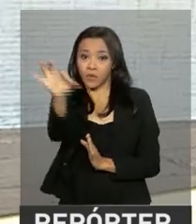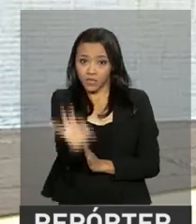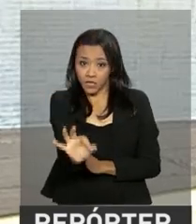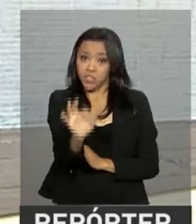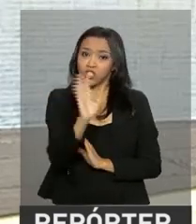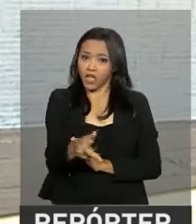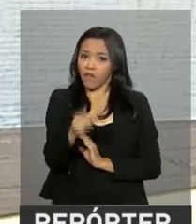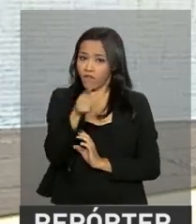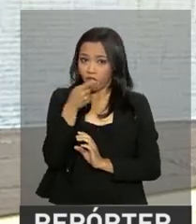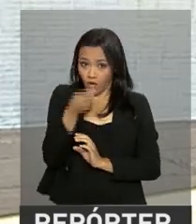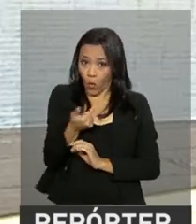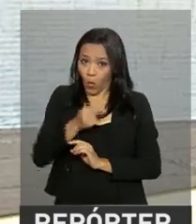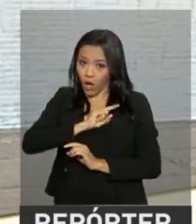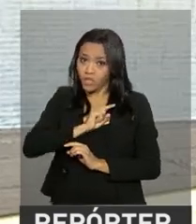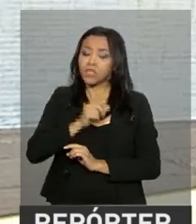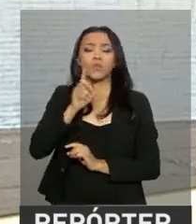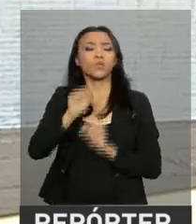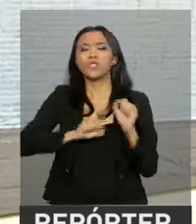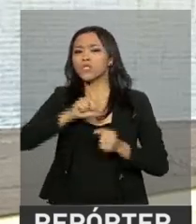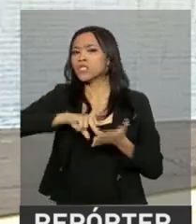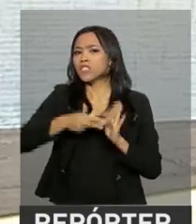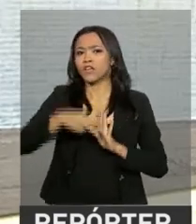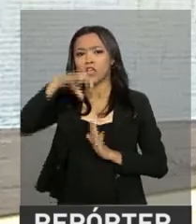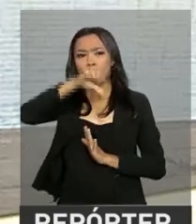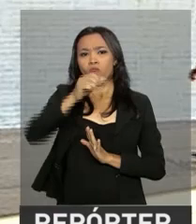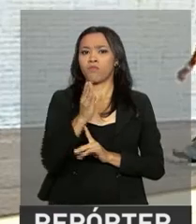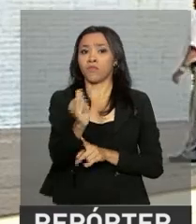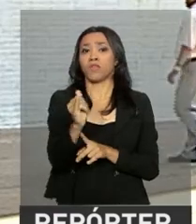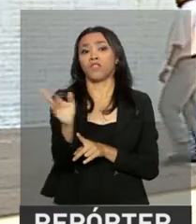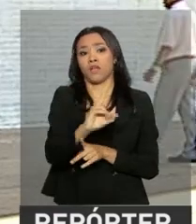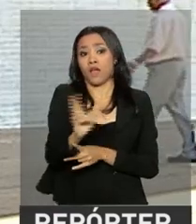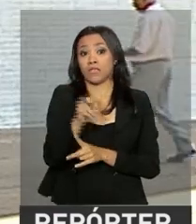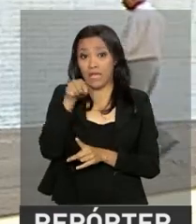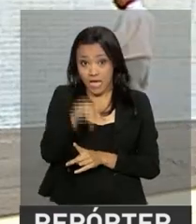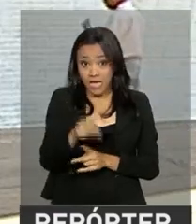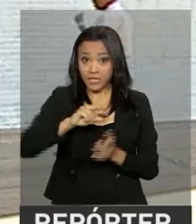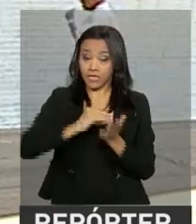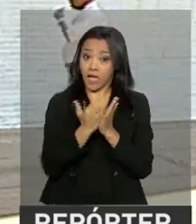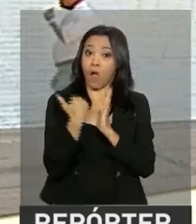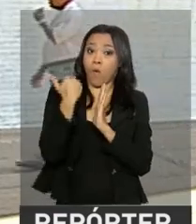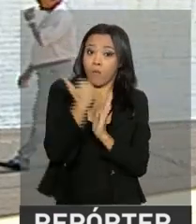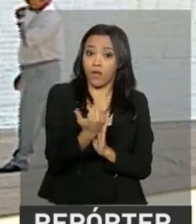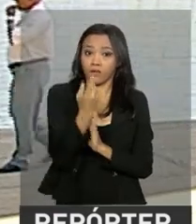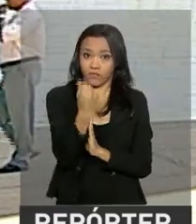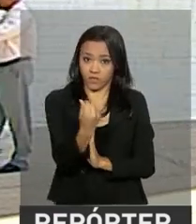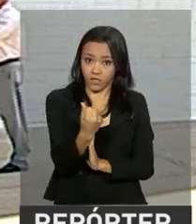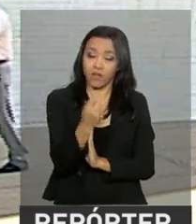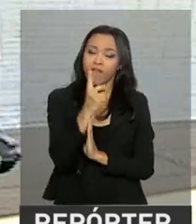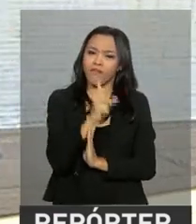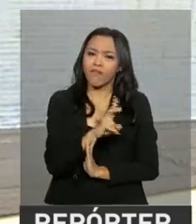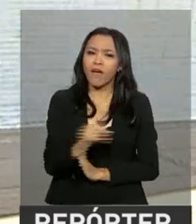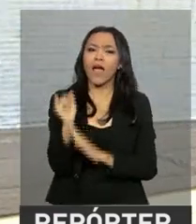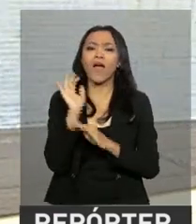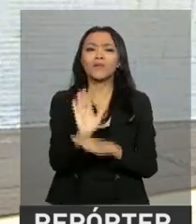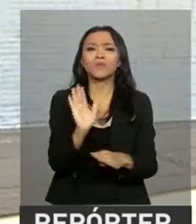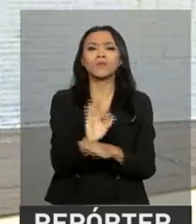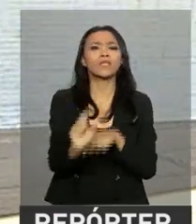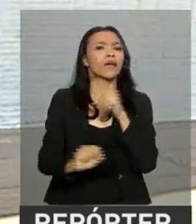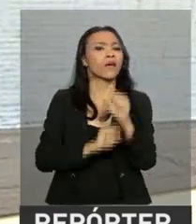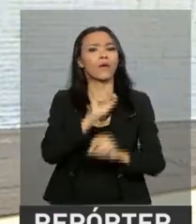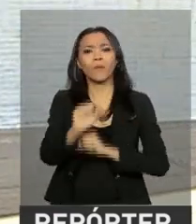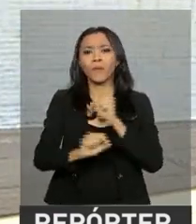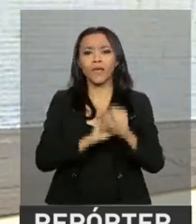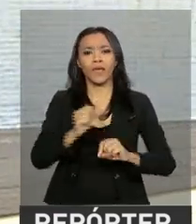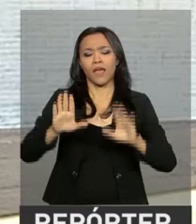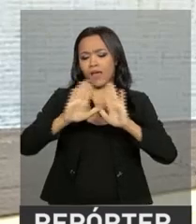você disse equivale a 9 bilhões de reais Esse aumento segundo do ministro vai permitir a ampliação ao acesso